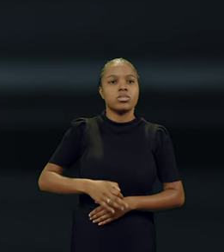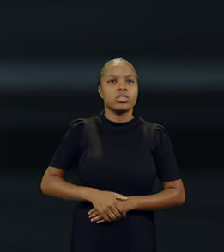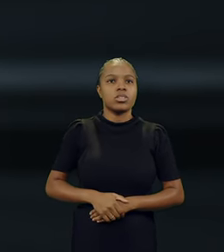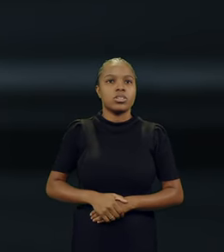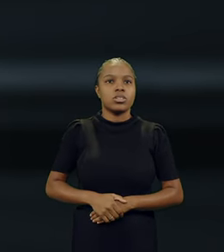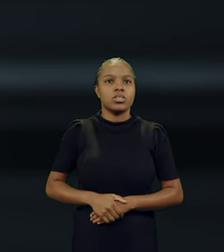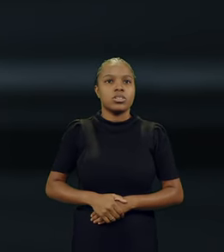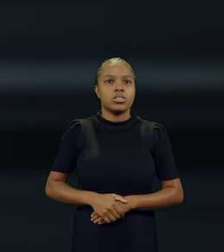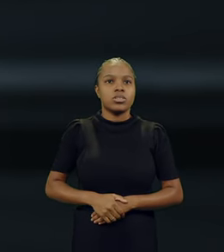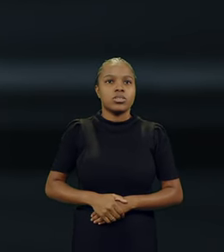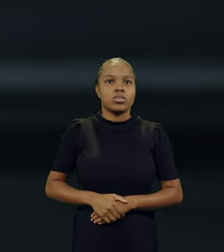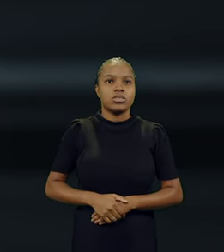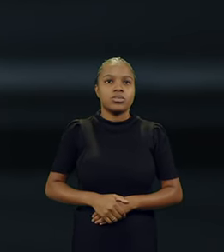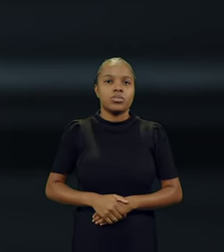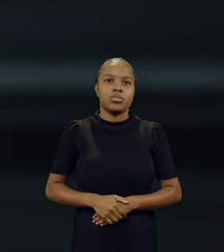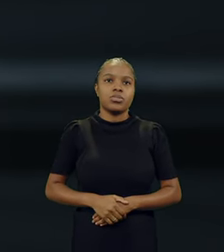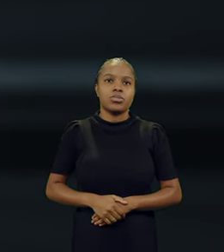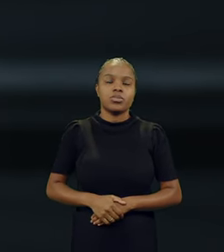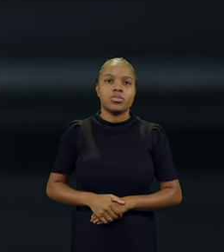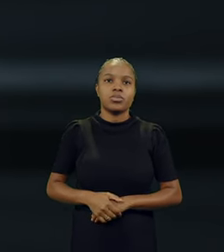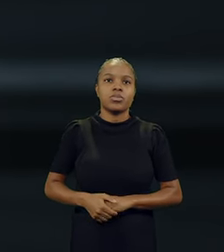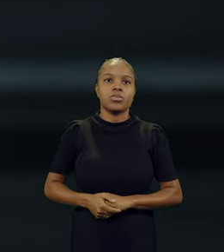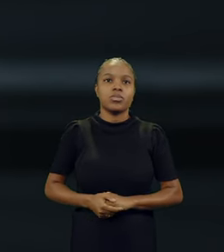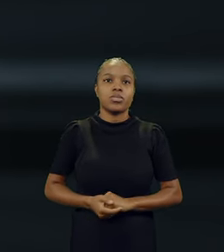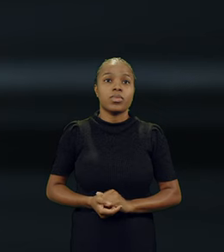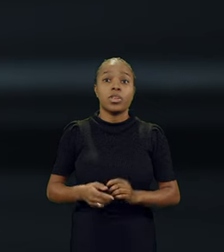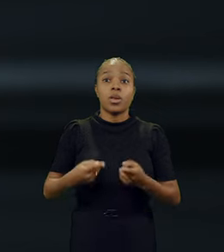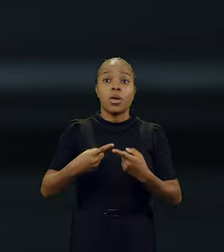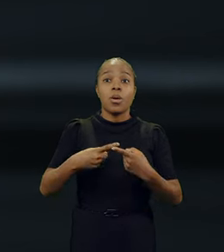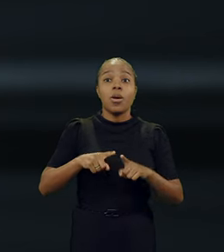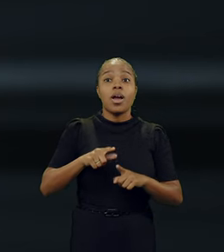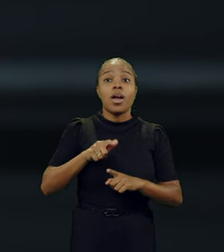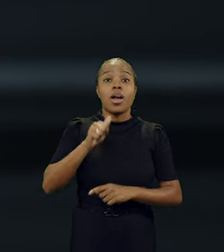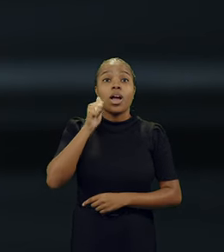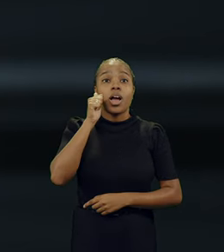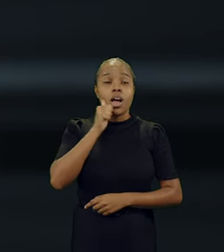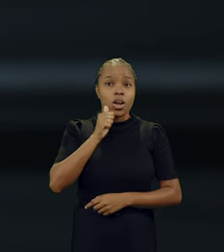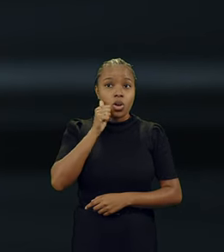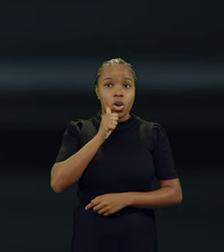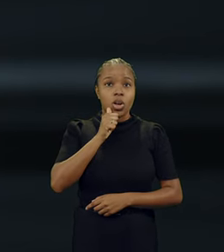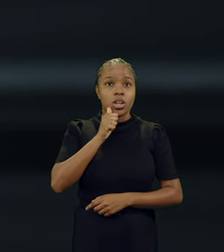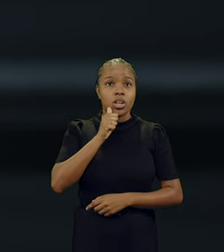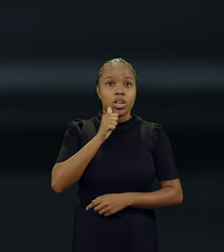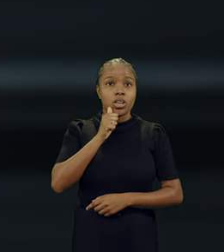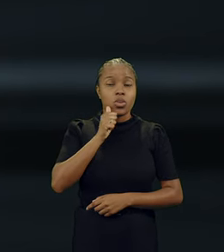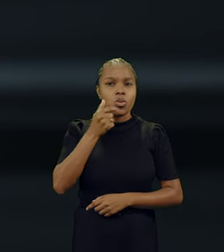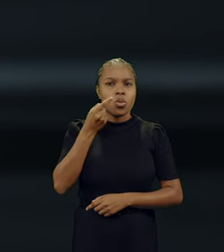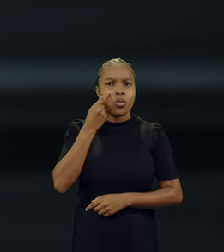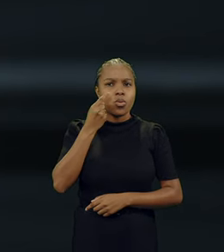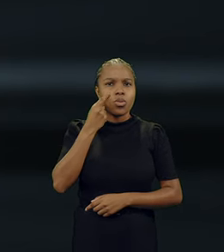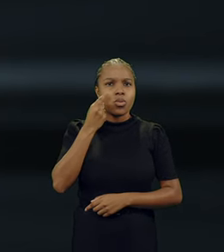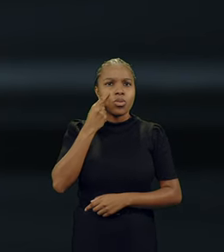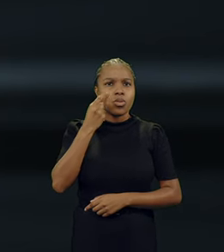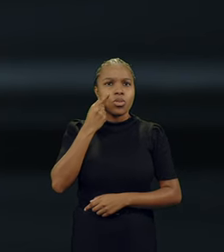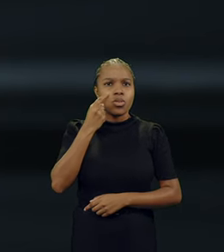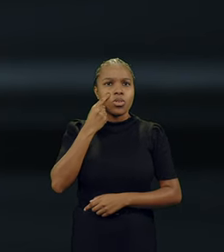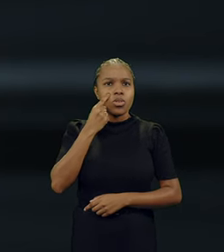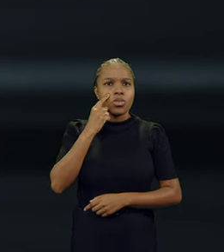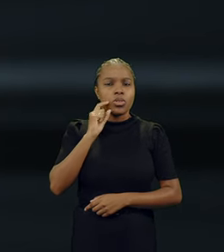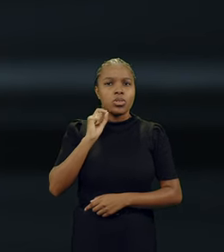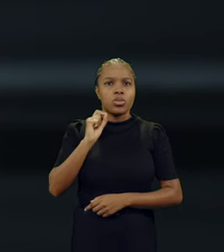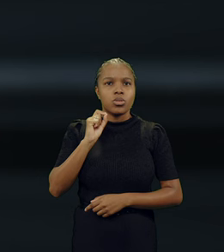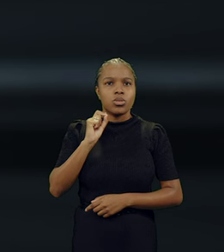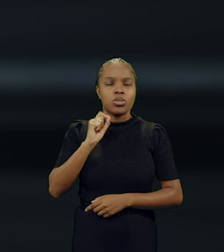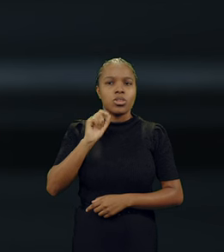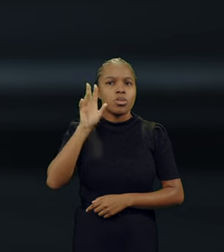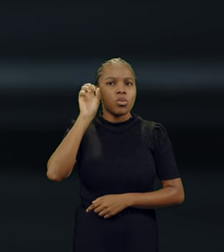Vocês talvez não tenham encontrado. Mas as irmãs, eu pude olhar, ouvir de fora.